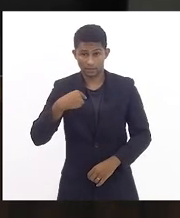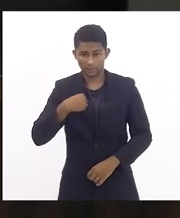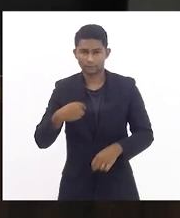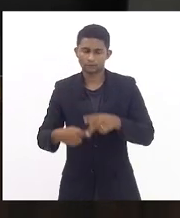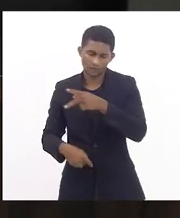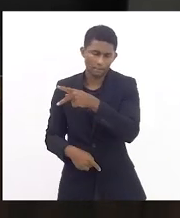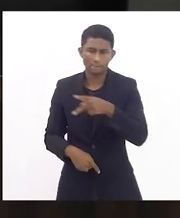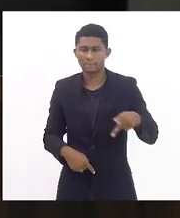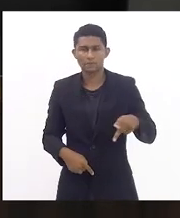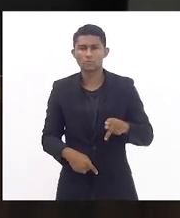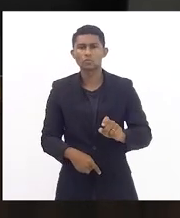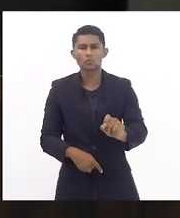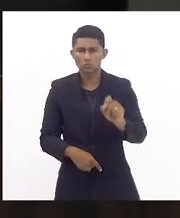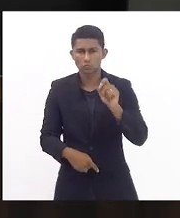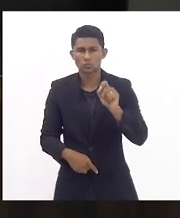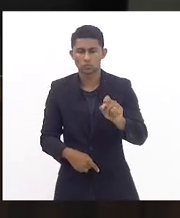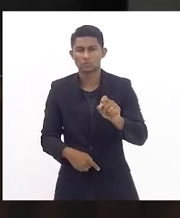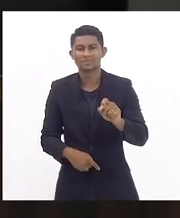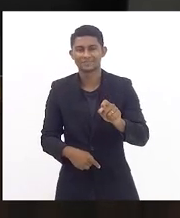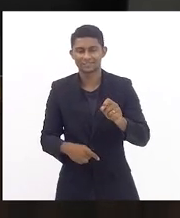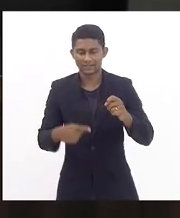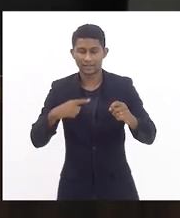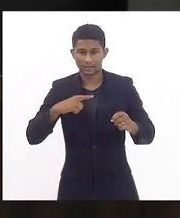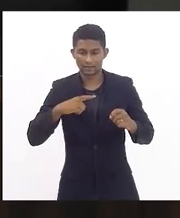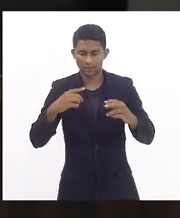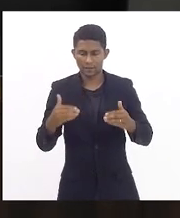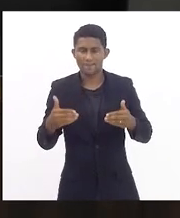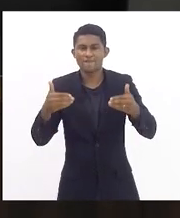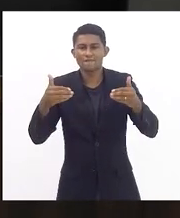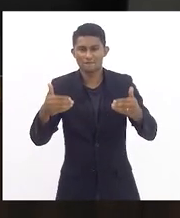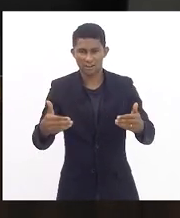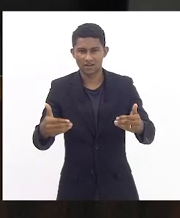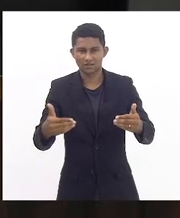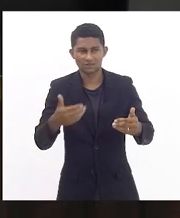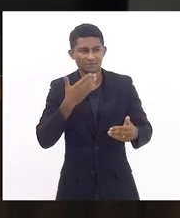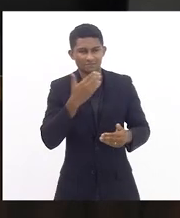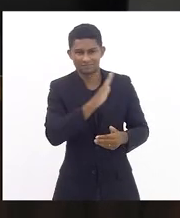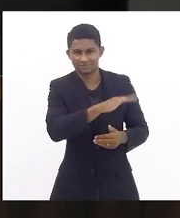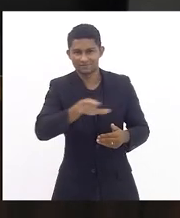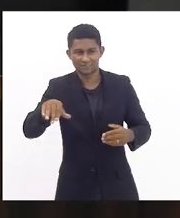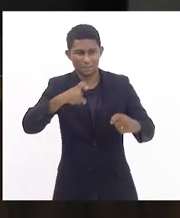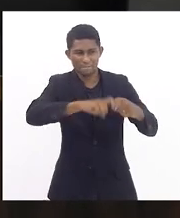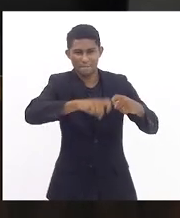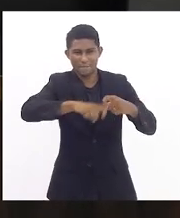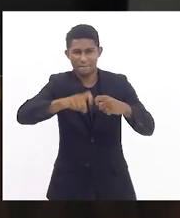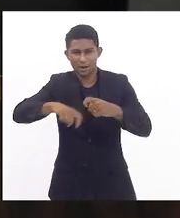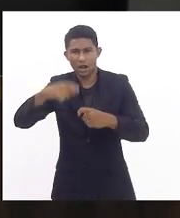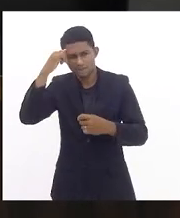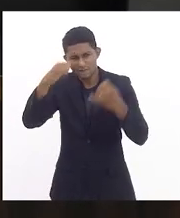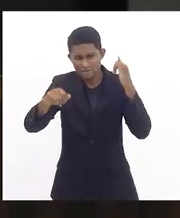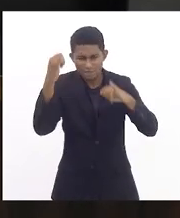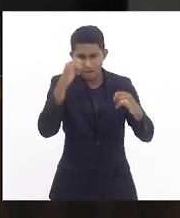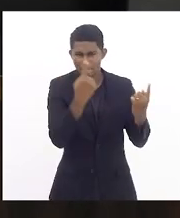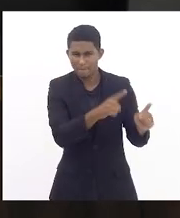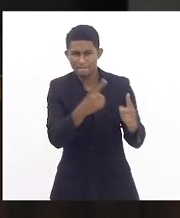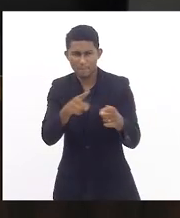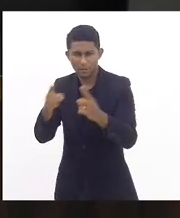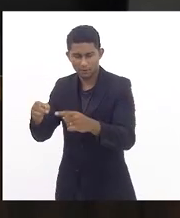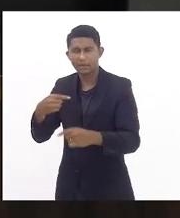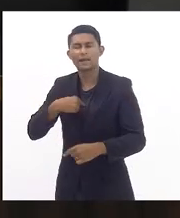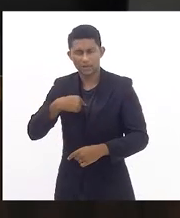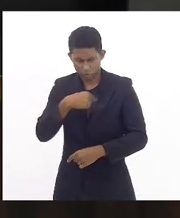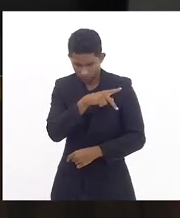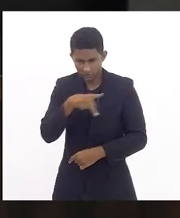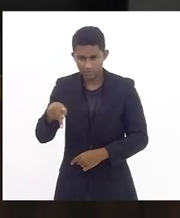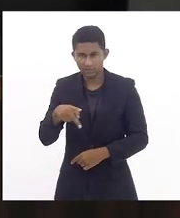a comissão, a Frente Parlamentar de Combate à Pedofilia. Vou estar propondo, inclusive, reunião do grupo de